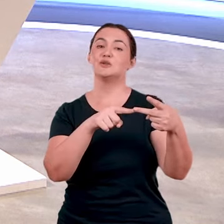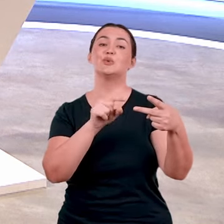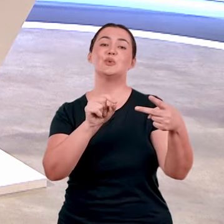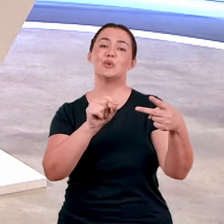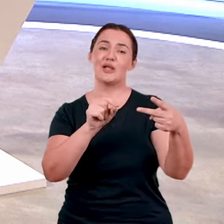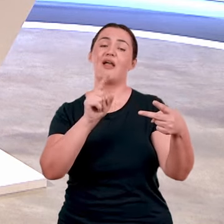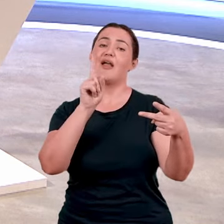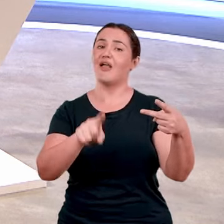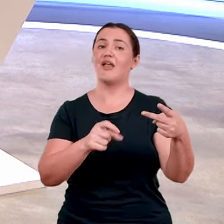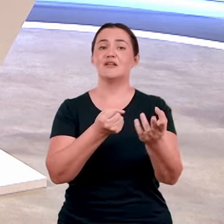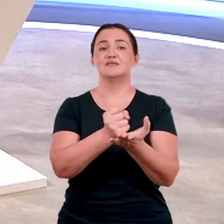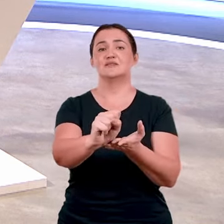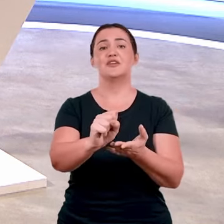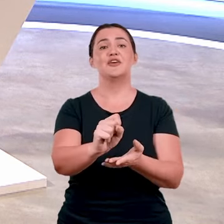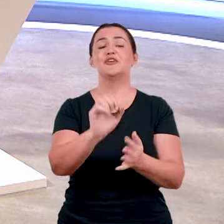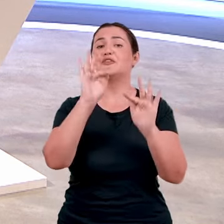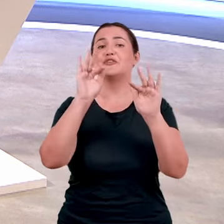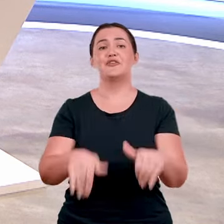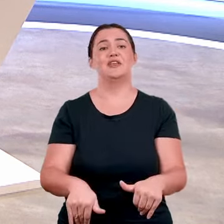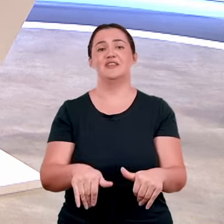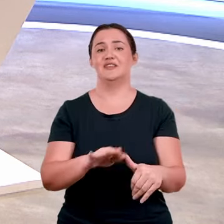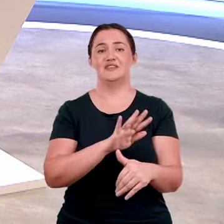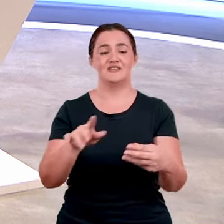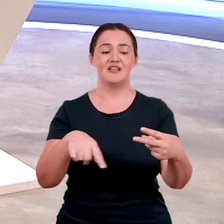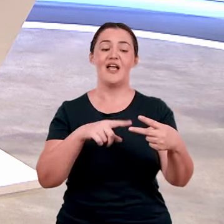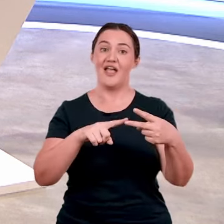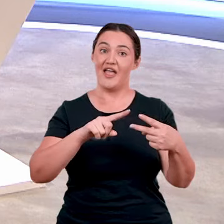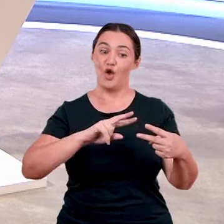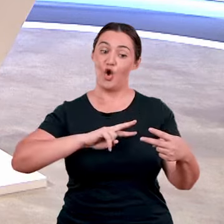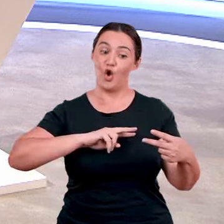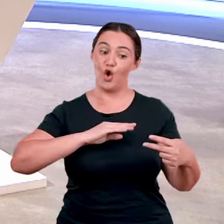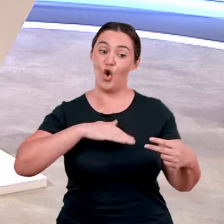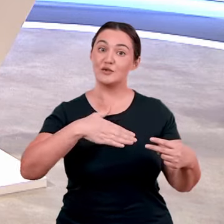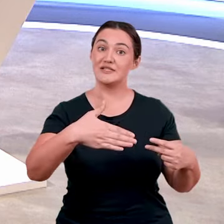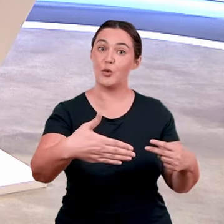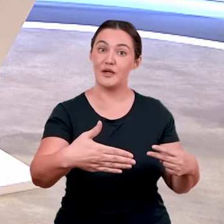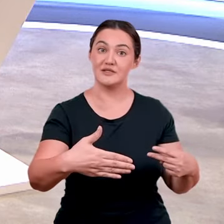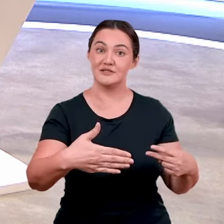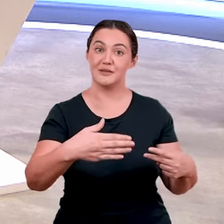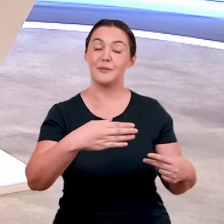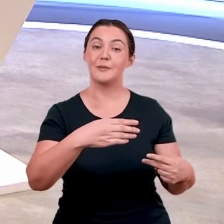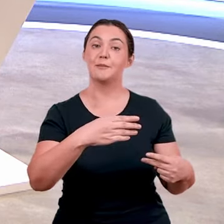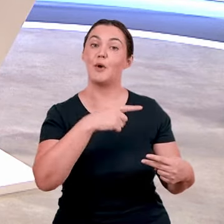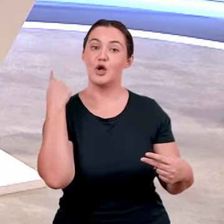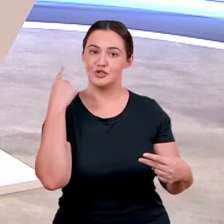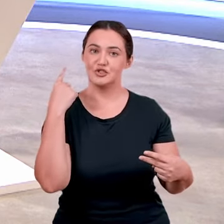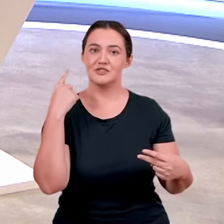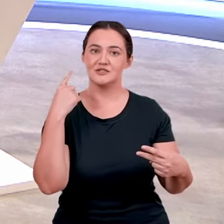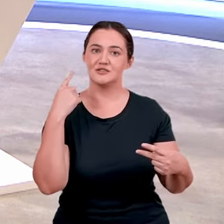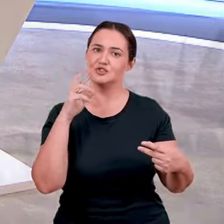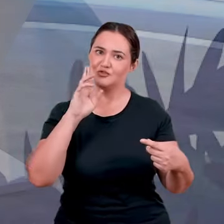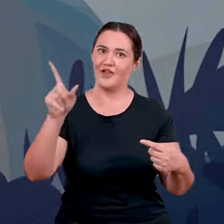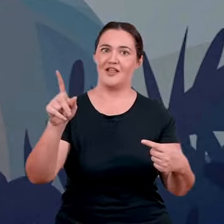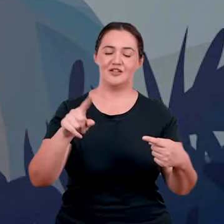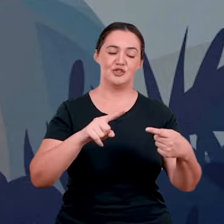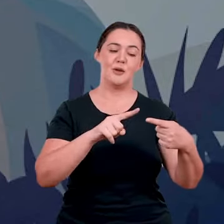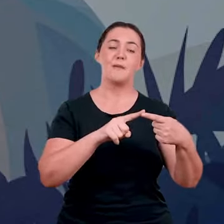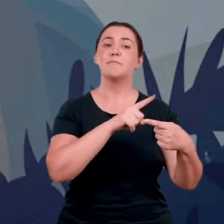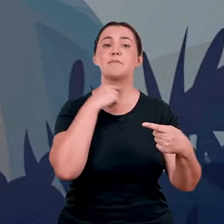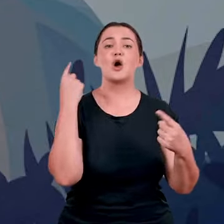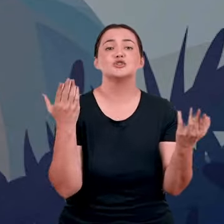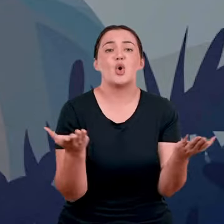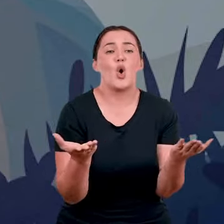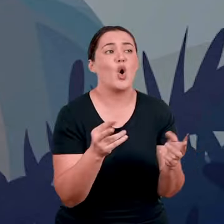a consequência do pecado, essa é um pouco diferente. Ela é uma morte